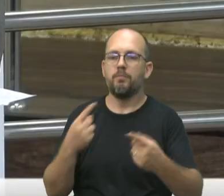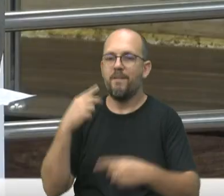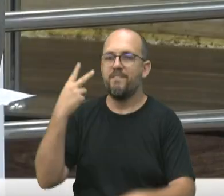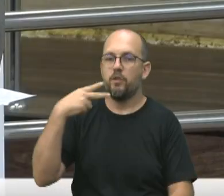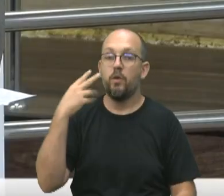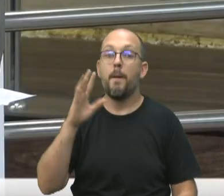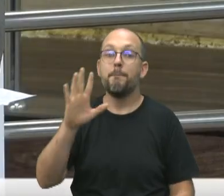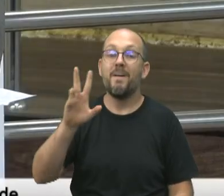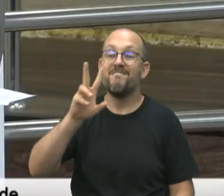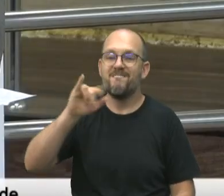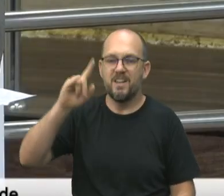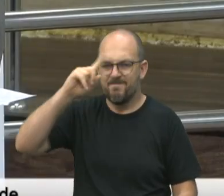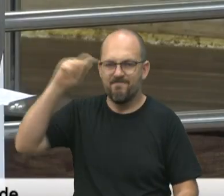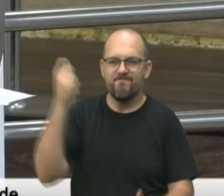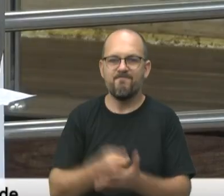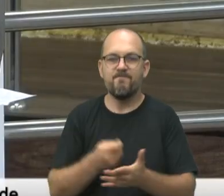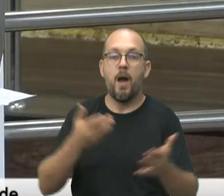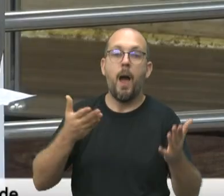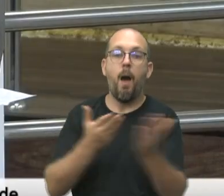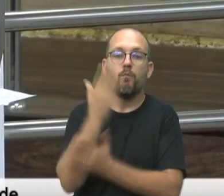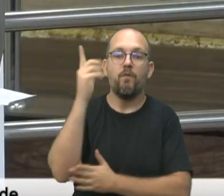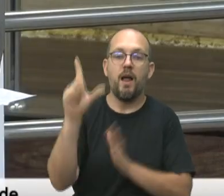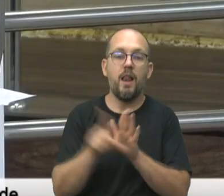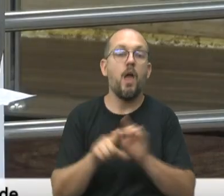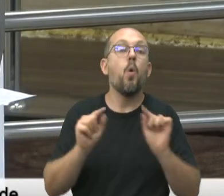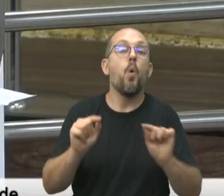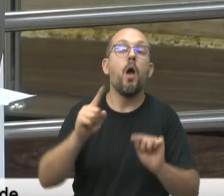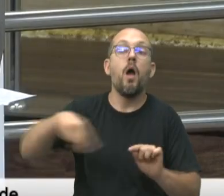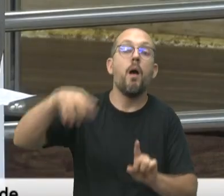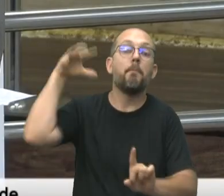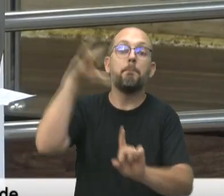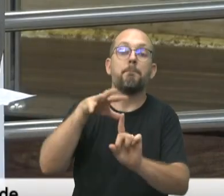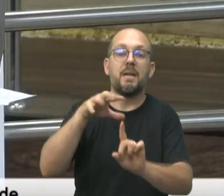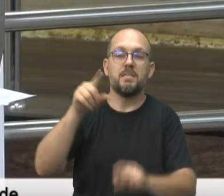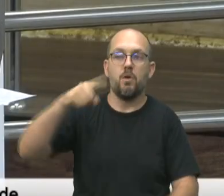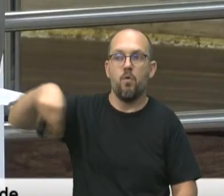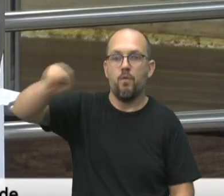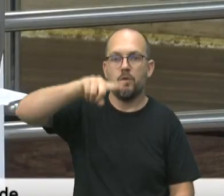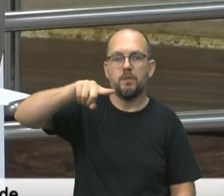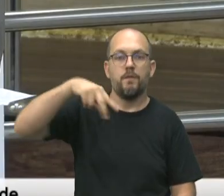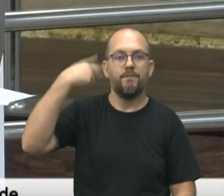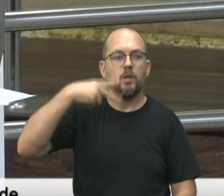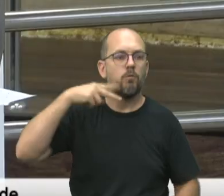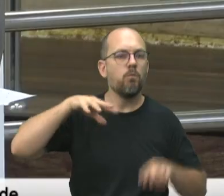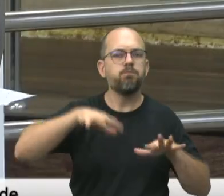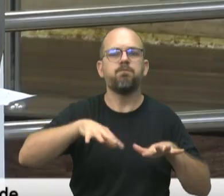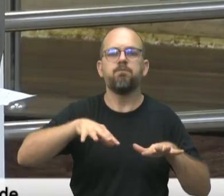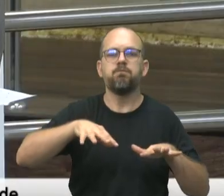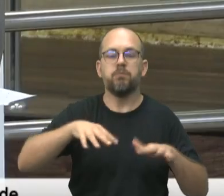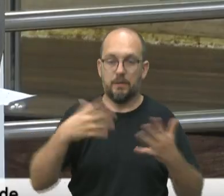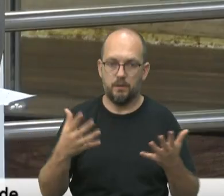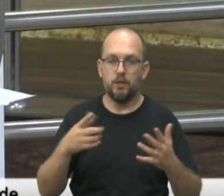que vai ser determinante para aprovar a lei vai ser a pressão de vocês sobre os demais vereadores. Porque